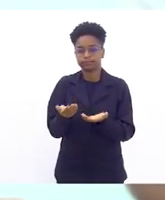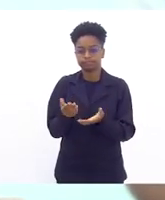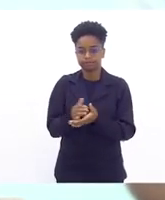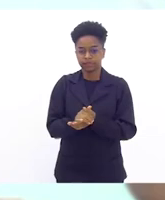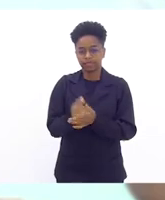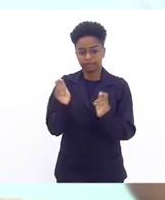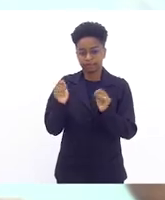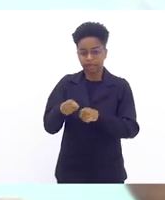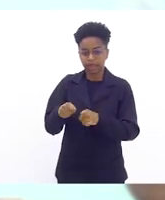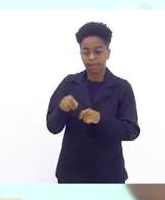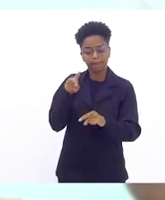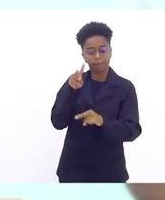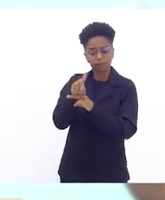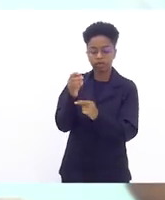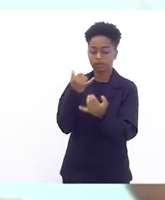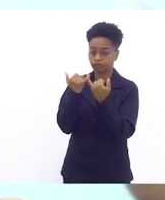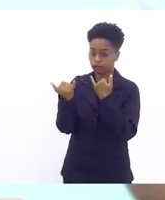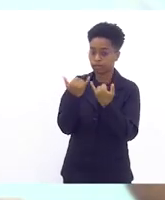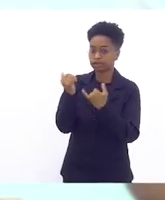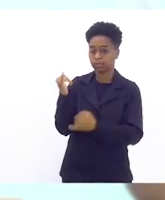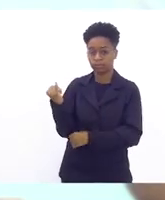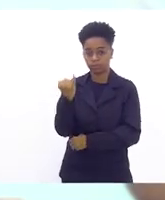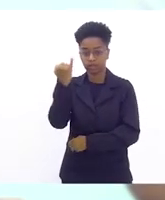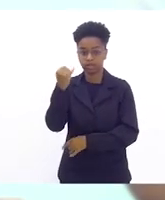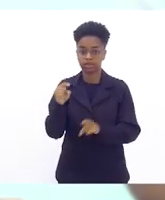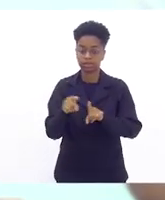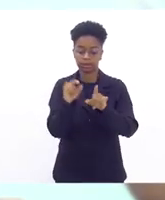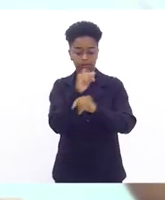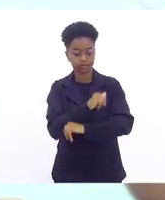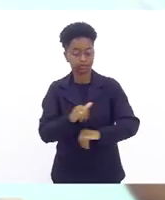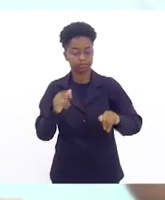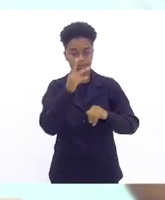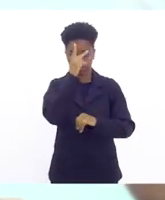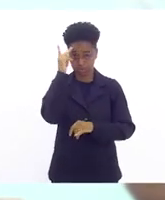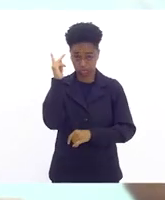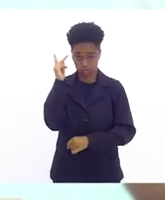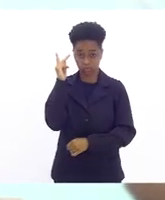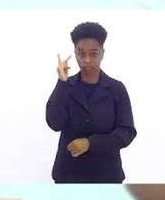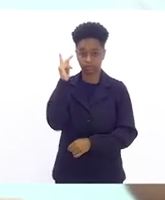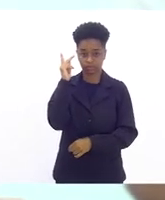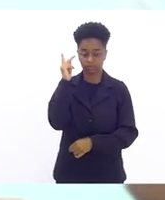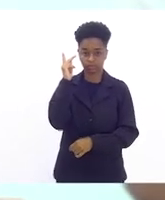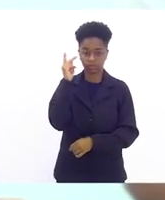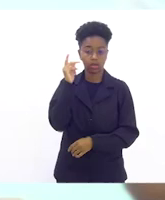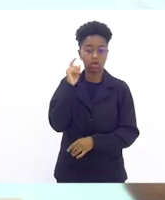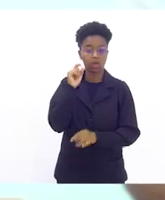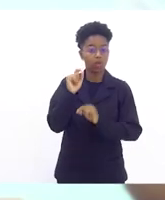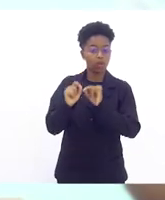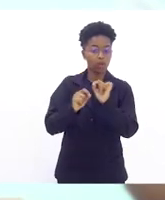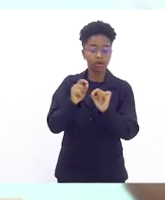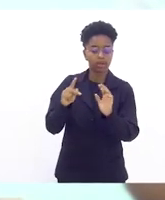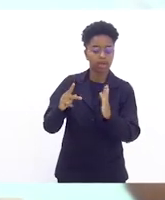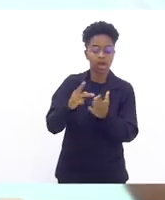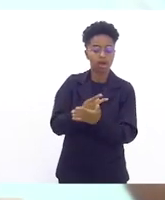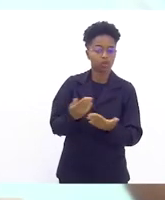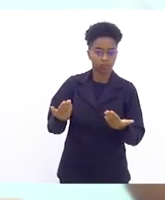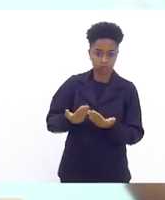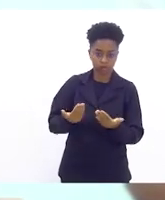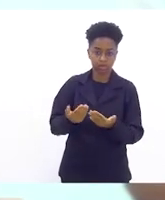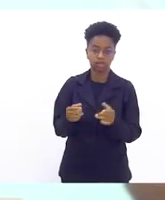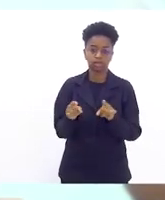salvar as informações necessárias e dizer para as pessoas o que que a gente né evidentemente o que que tá acontecendo